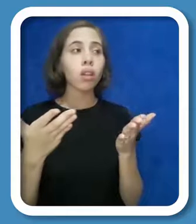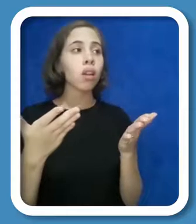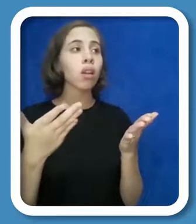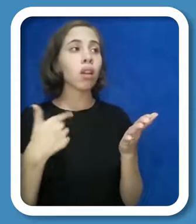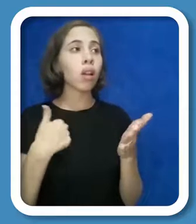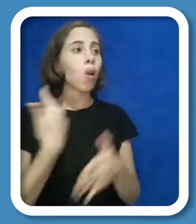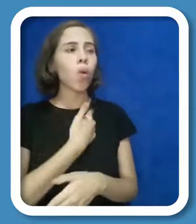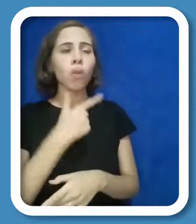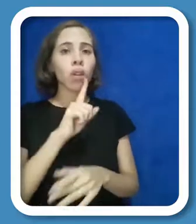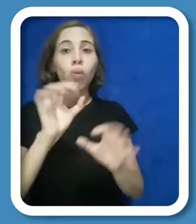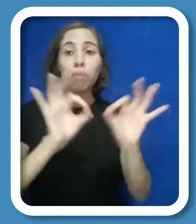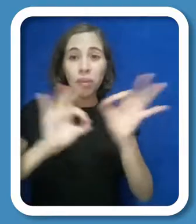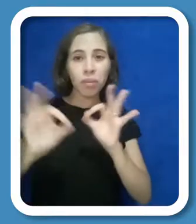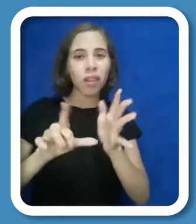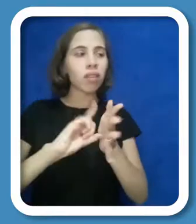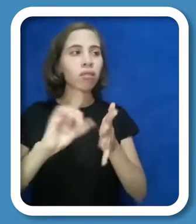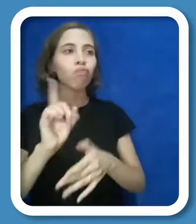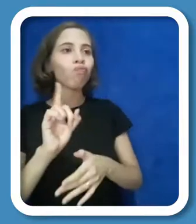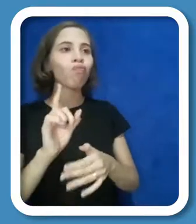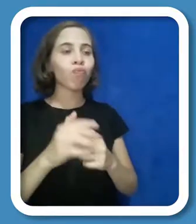Não estava preparada.